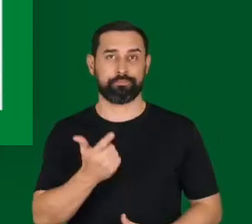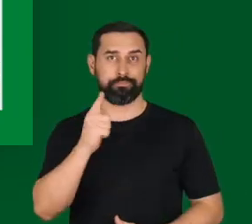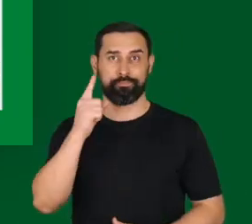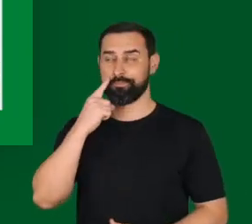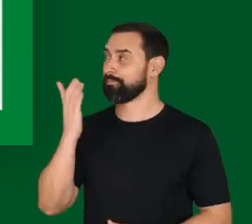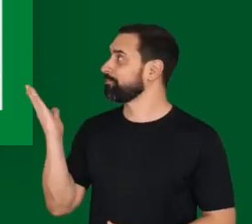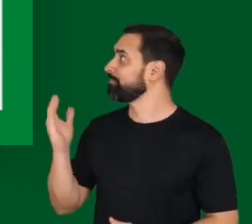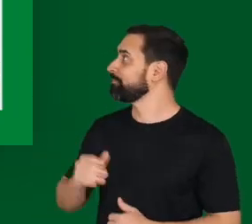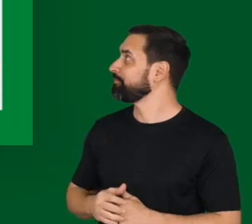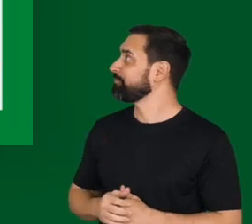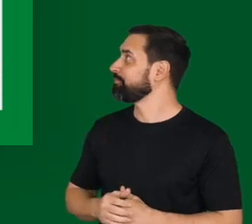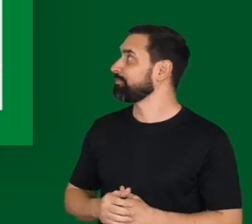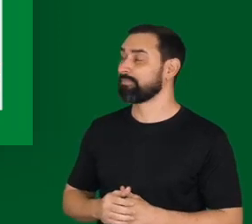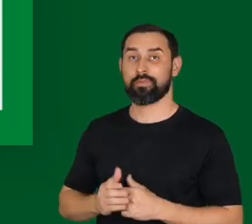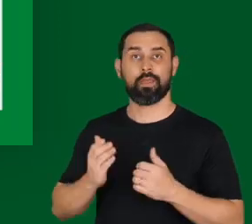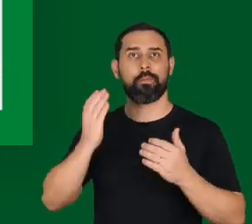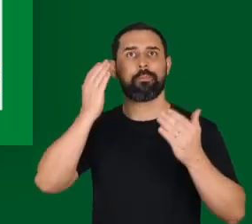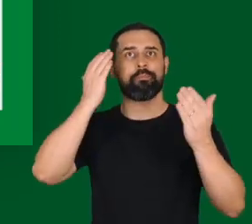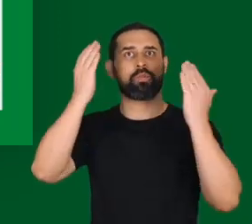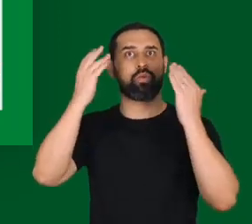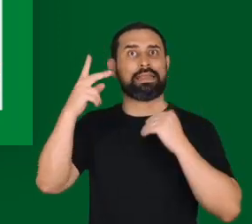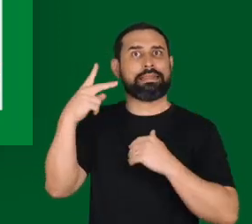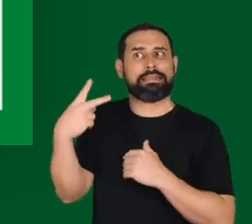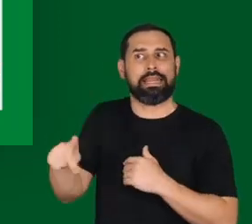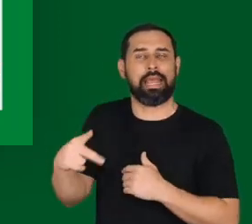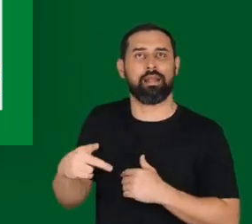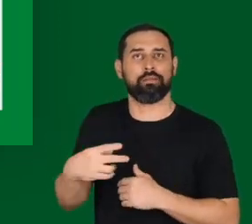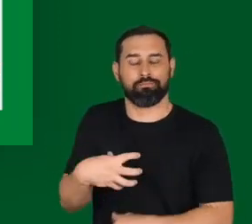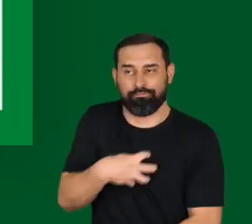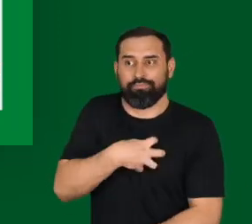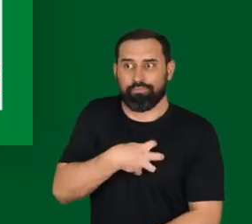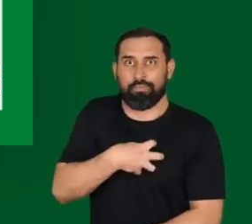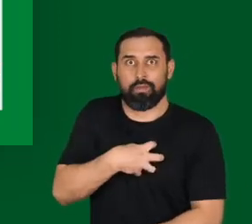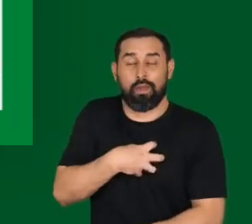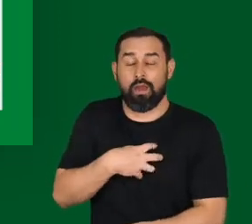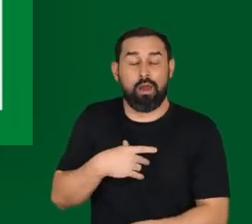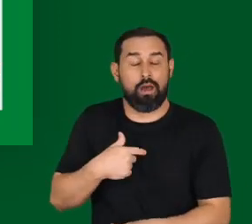E a questão do status psicológico, né? A criança, ela está diante de